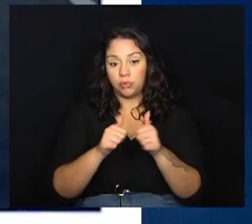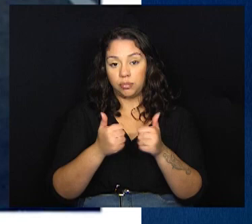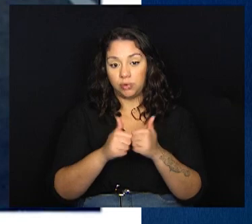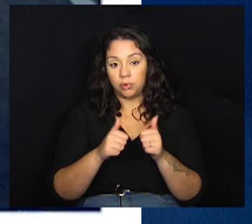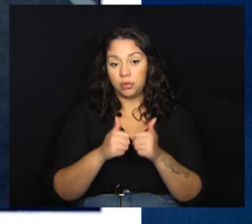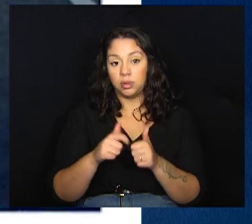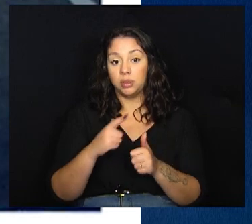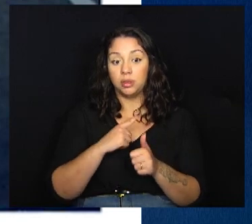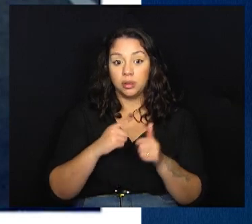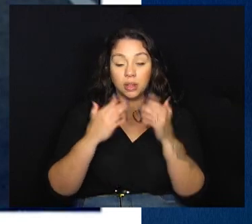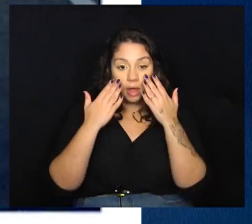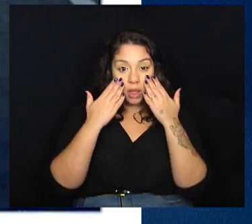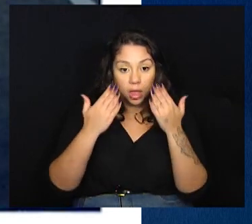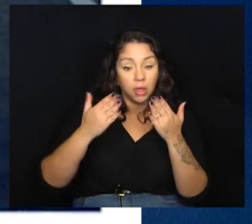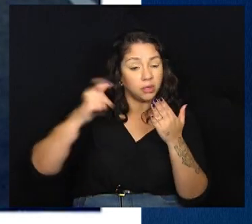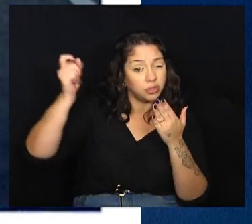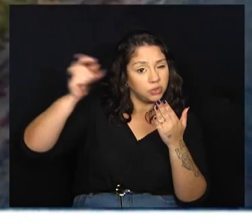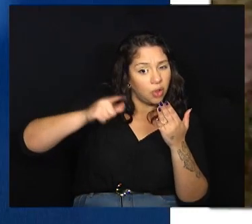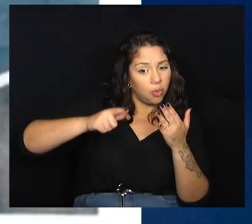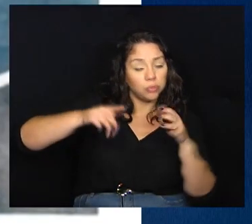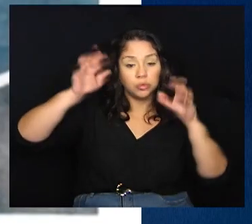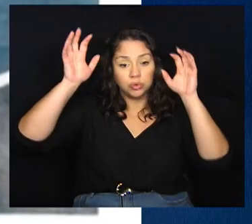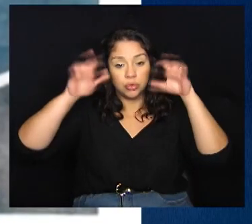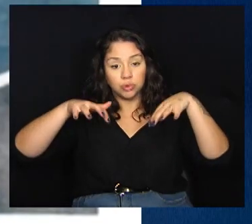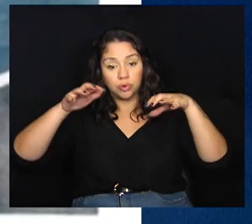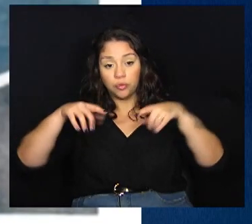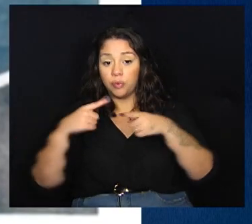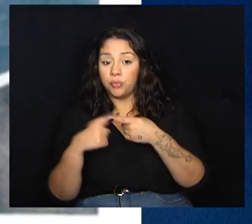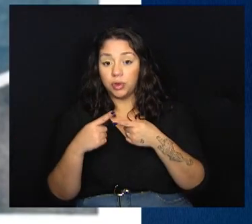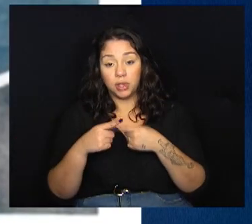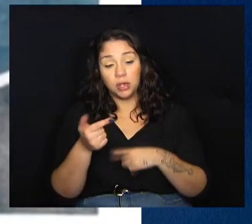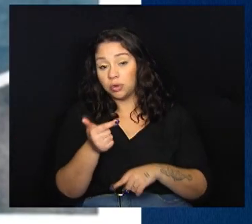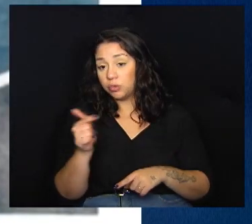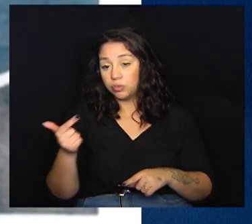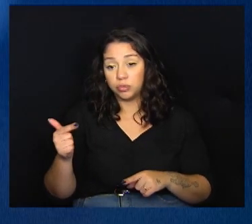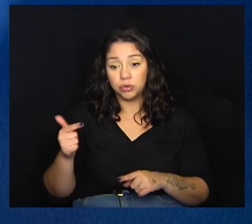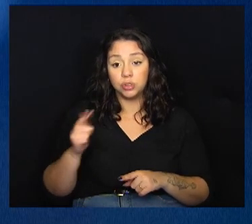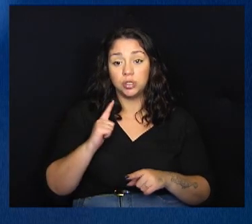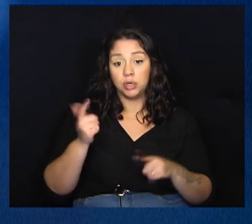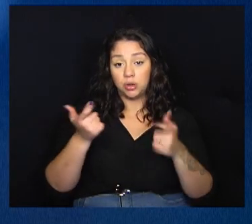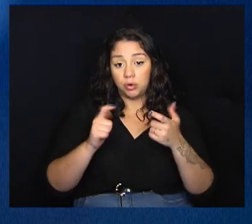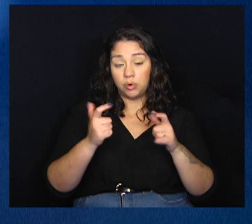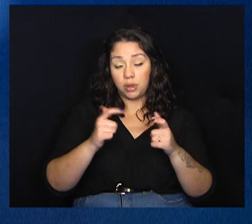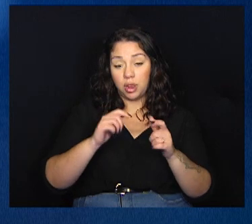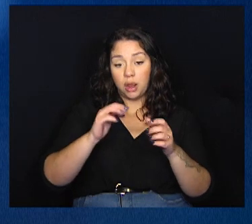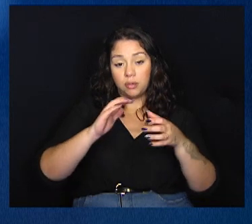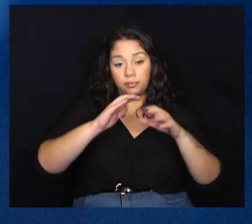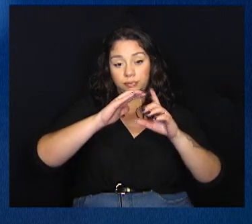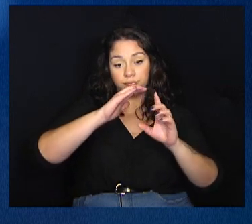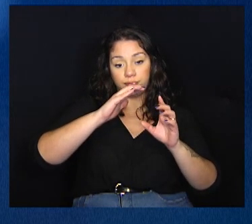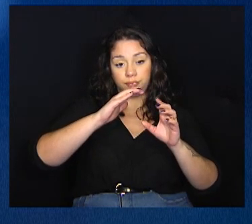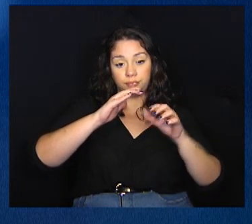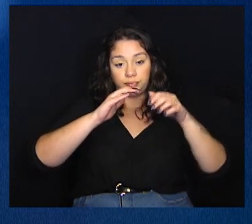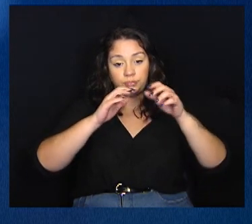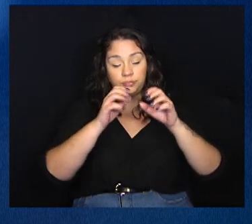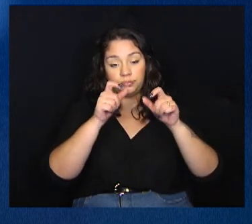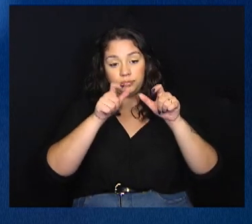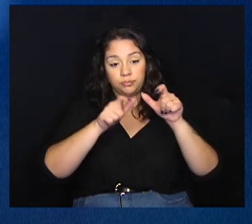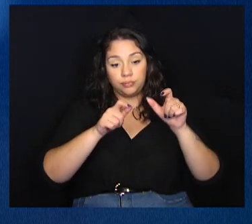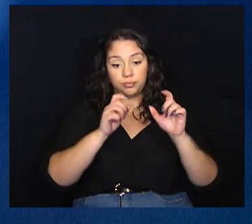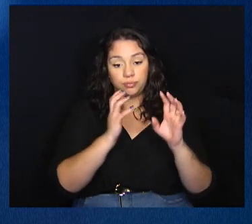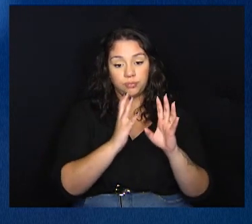ficavam expostos ao sol e à chuva, já que não havia abrigos nos pontos. Na época, o vereador chegou a fazer